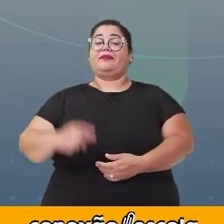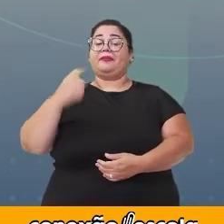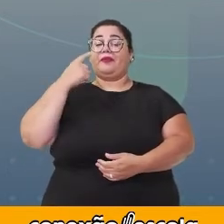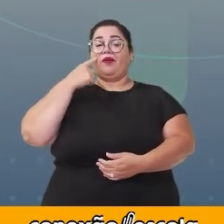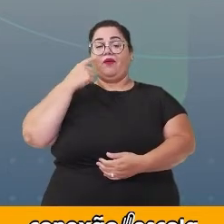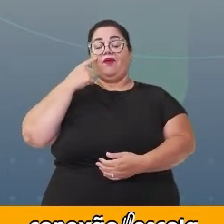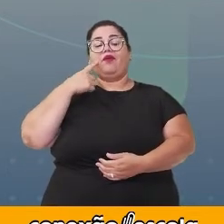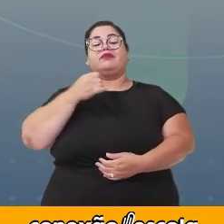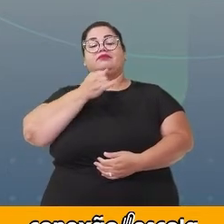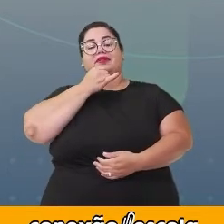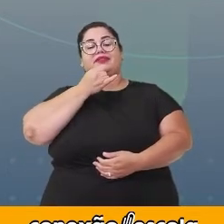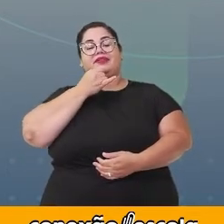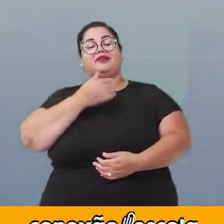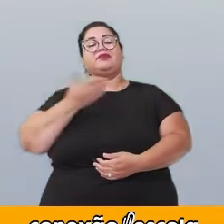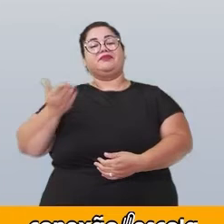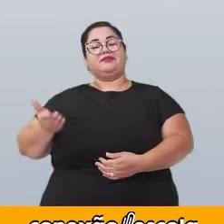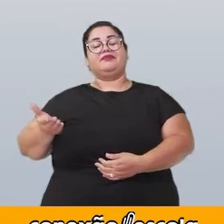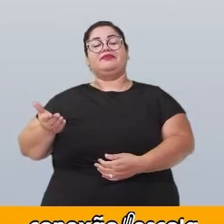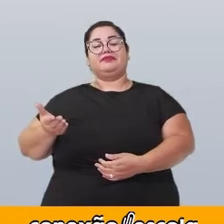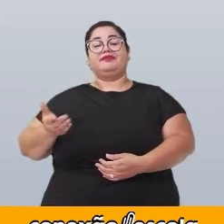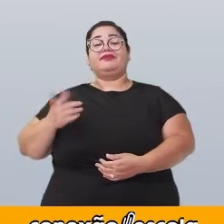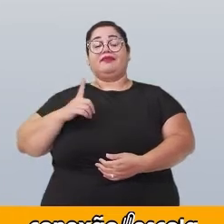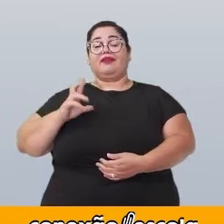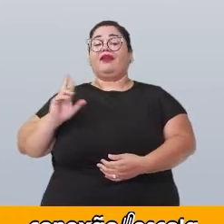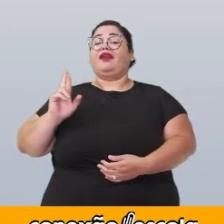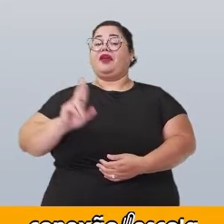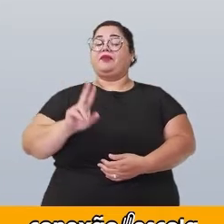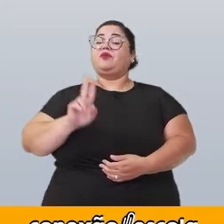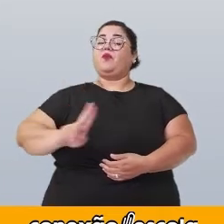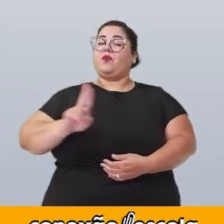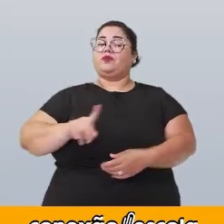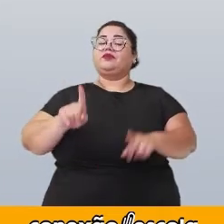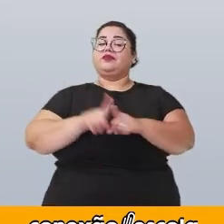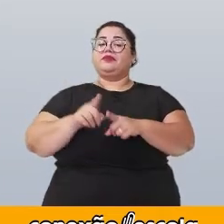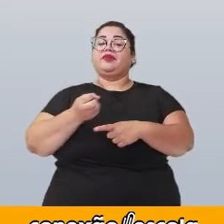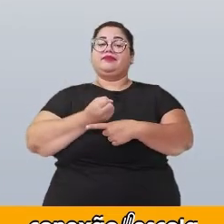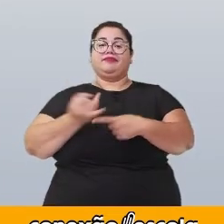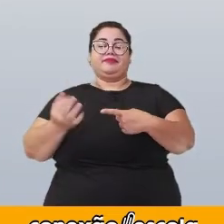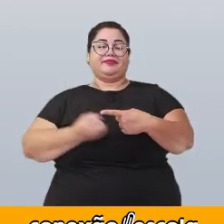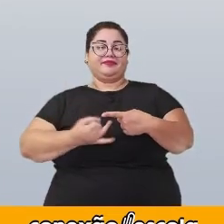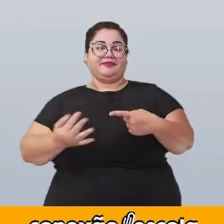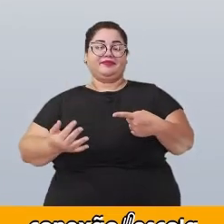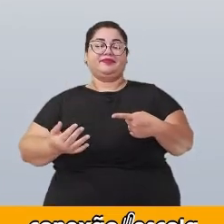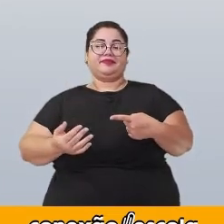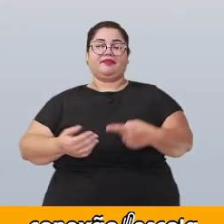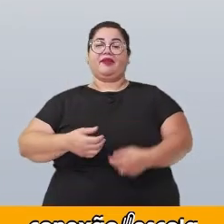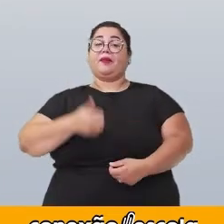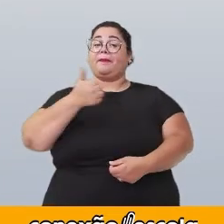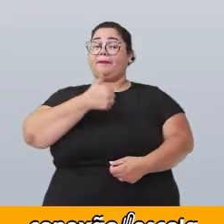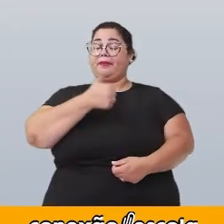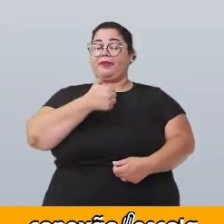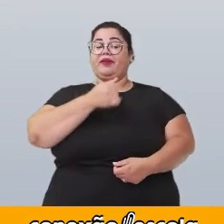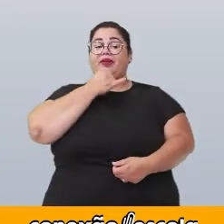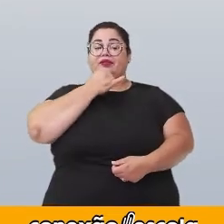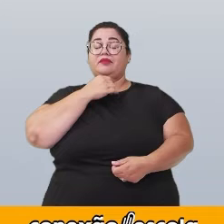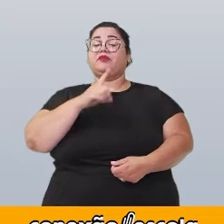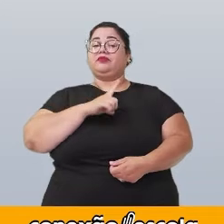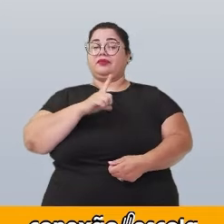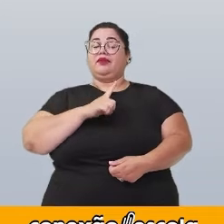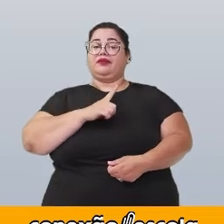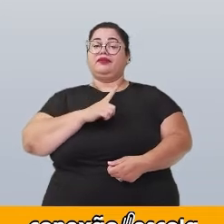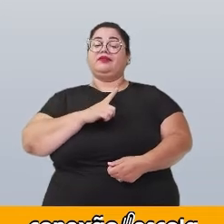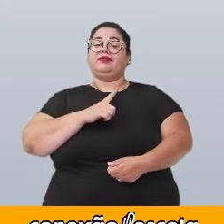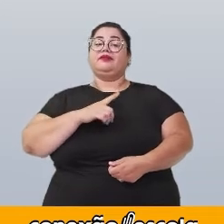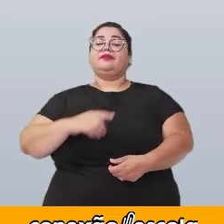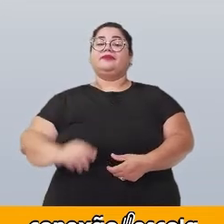Olha só mais algumas situações representando as nossas frações. No primeiro exemplo, eu tenho